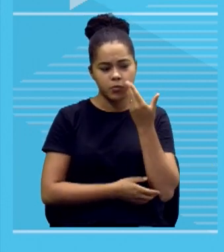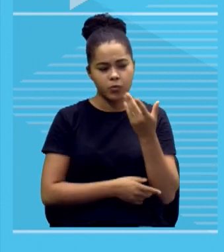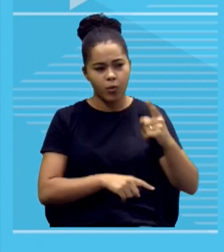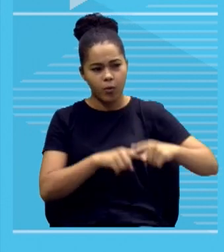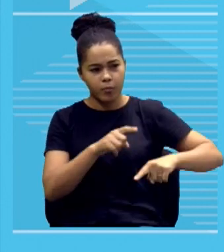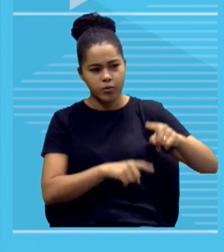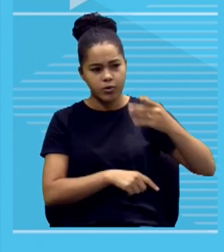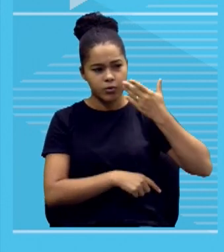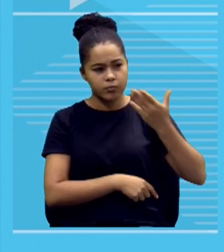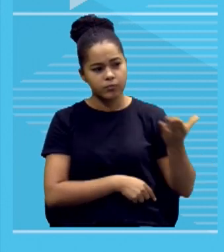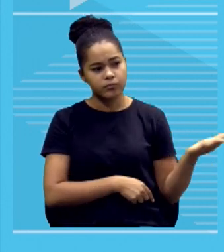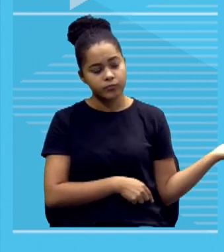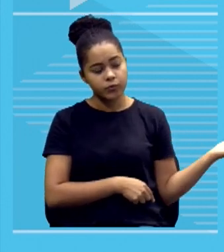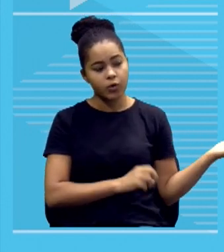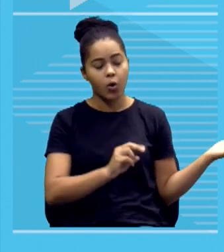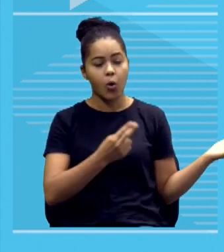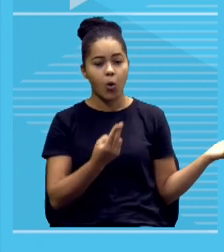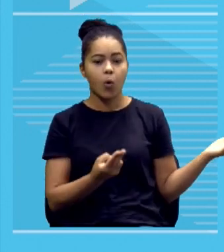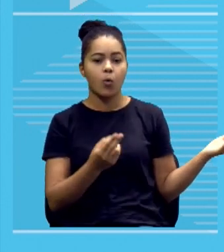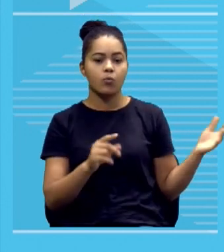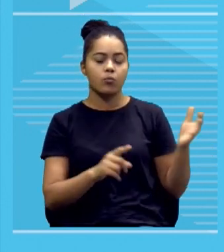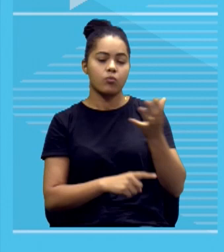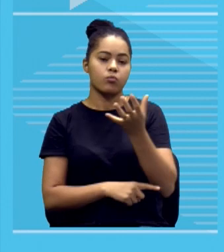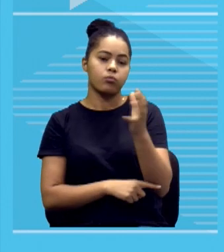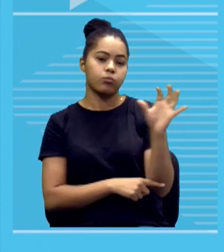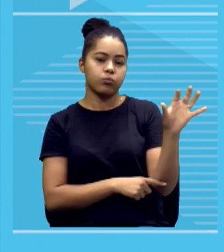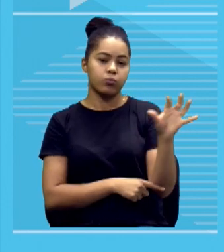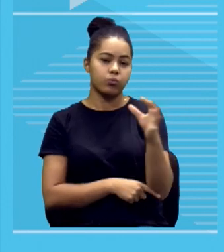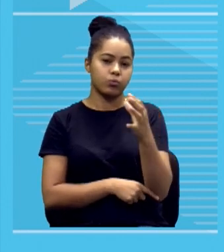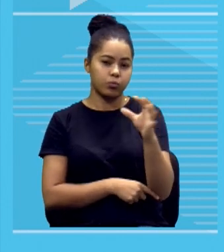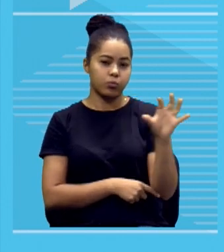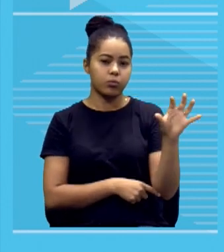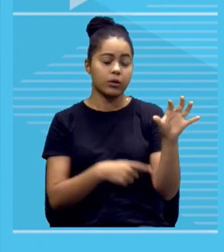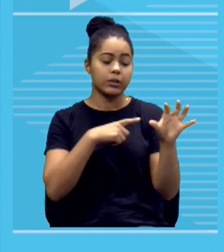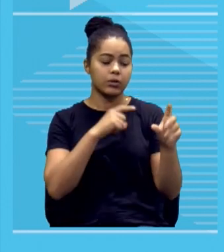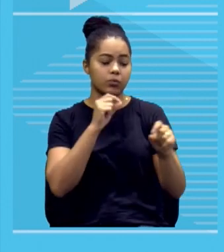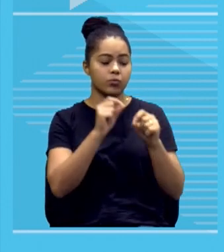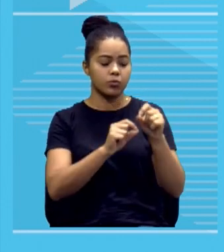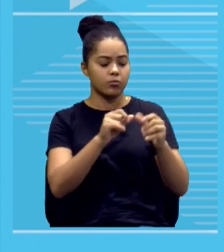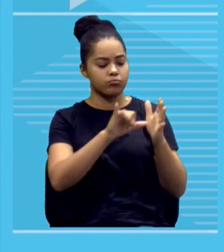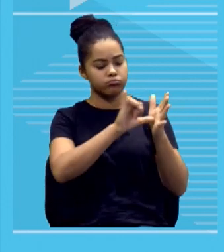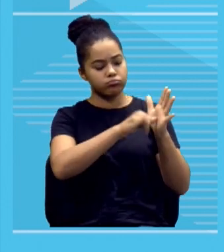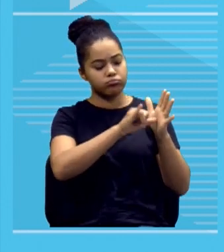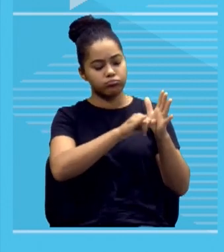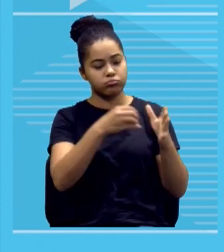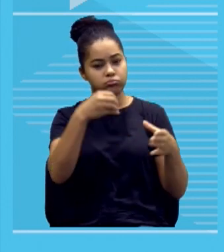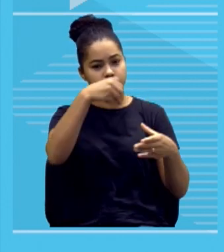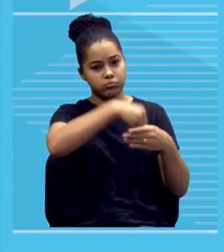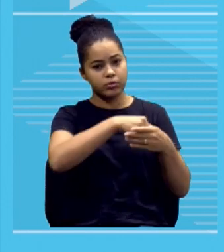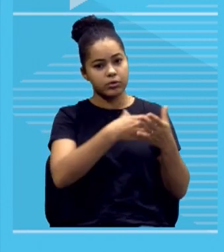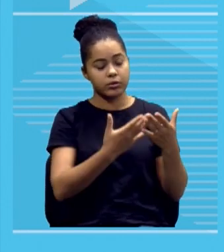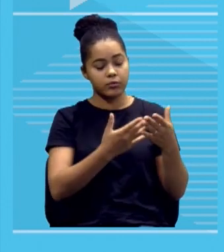elétrico, ventilador. O ventilador tem um motor elétrico dentro dele. Quando você liga ele à tomada, ele pega a energia elétrica